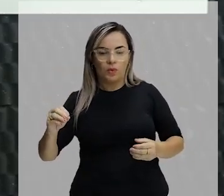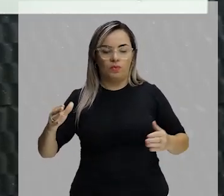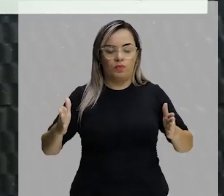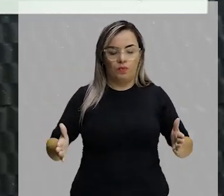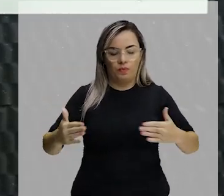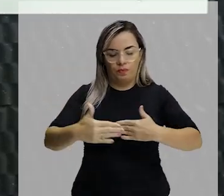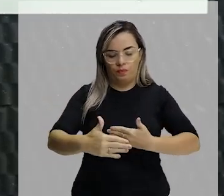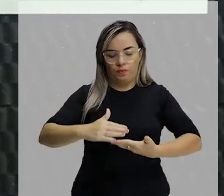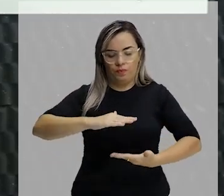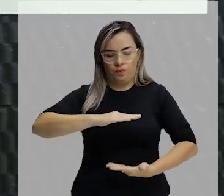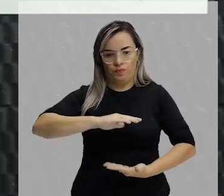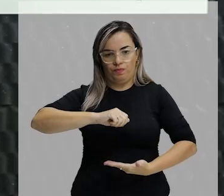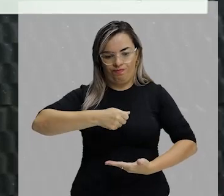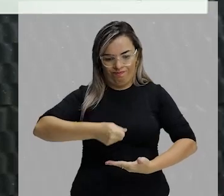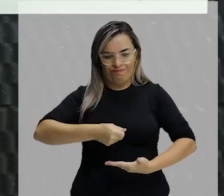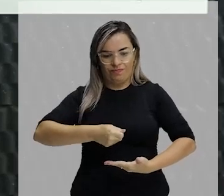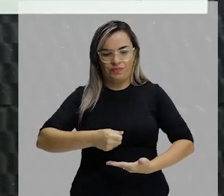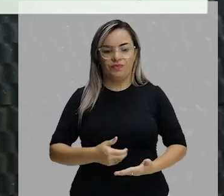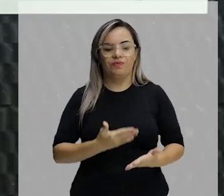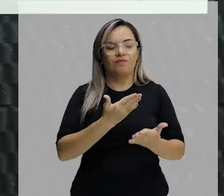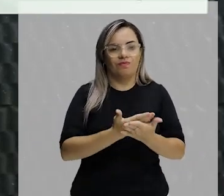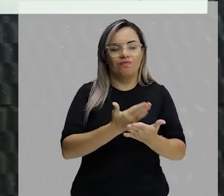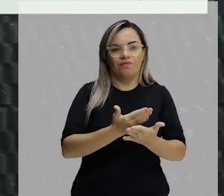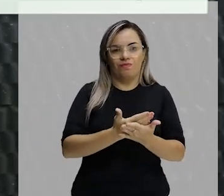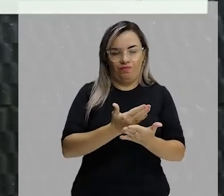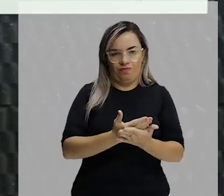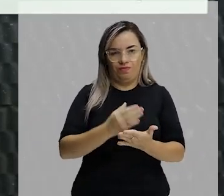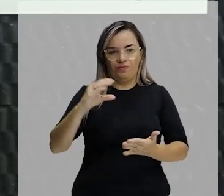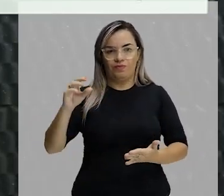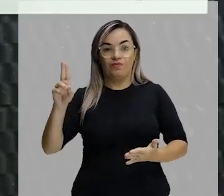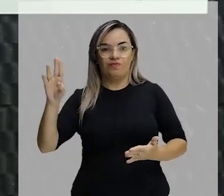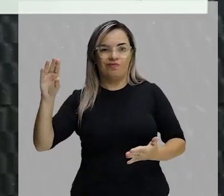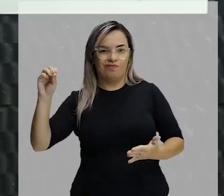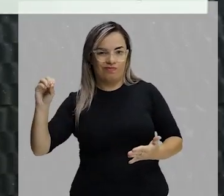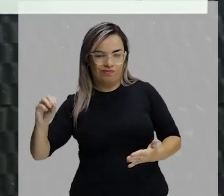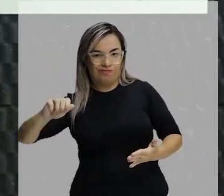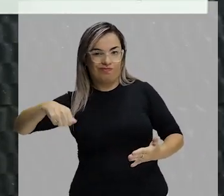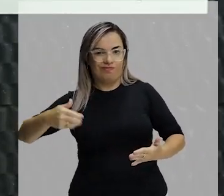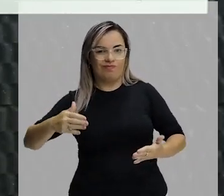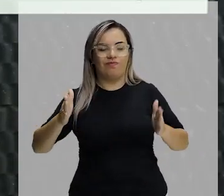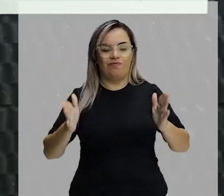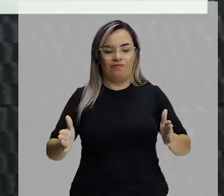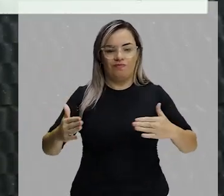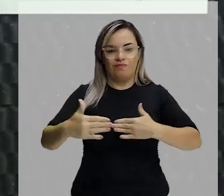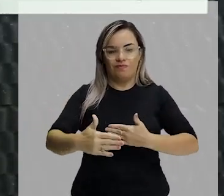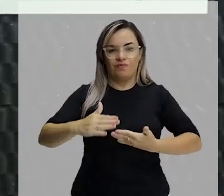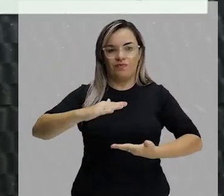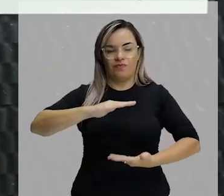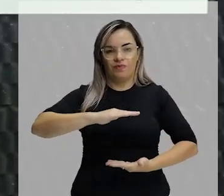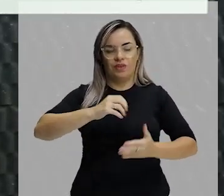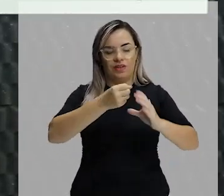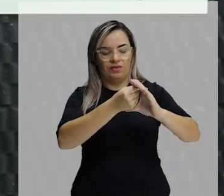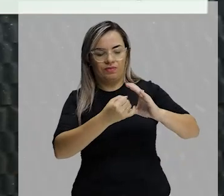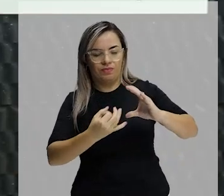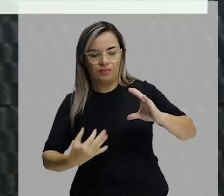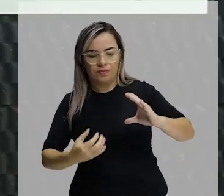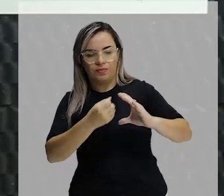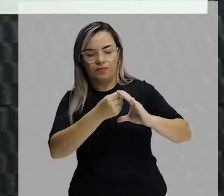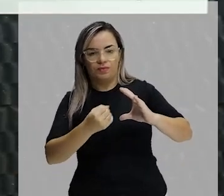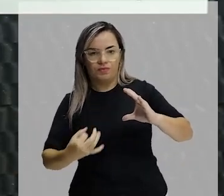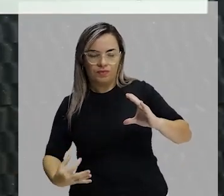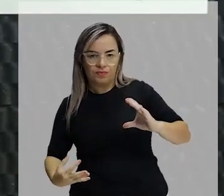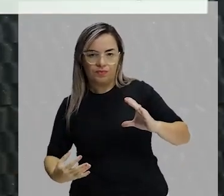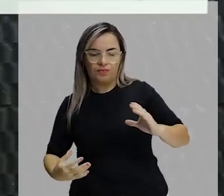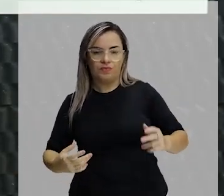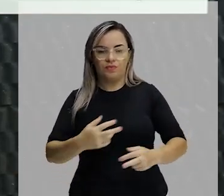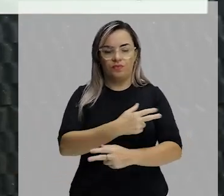hoje a gente vai fazer o estudo do cubo, tá? Uma figura que é um prisma. A gente vai ver aqui as características, quais são os elementos